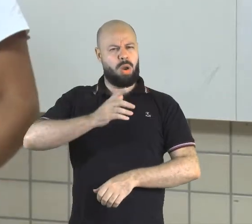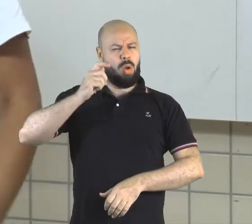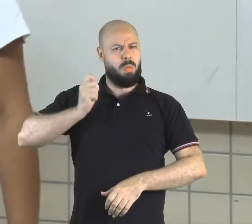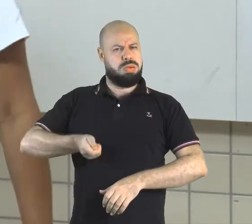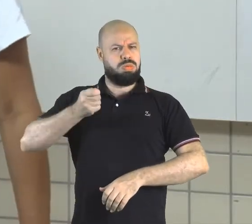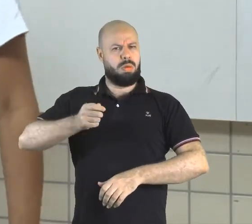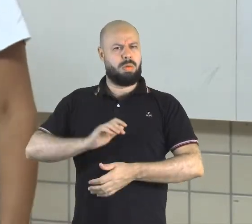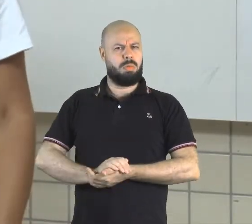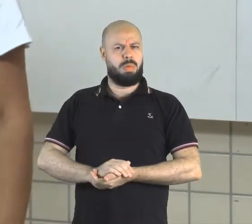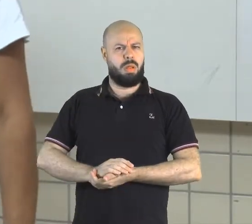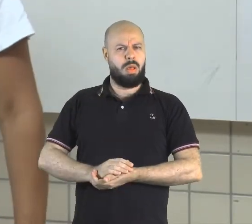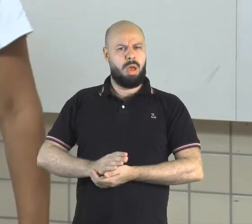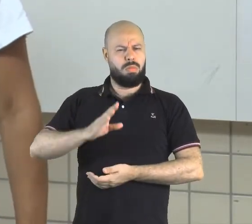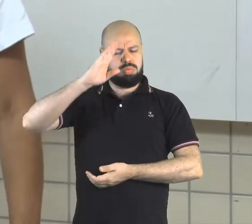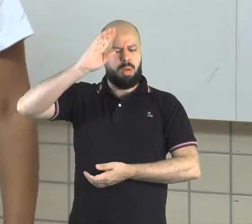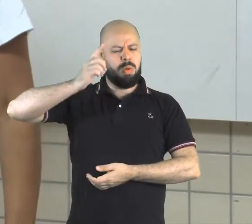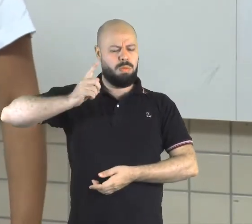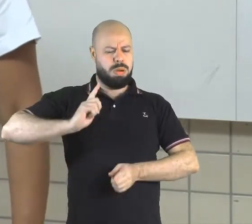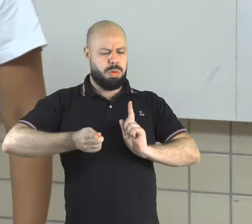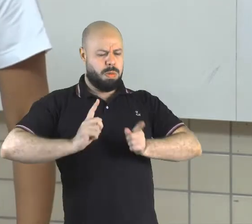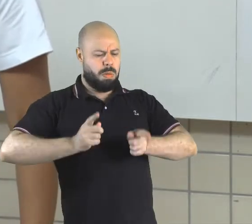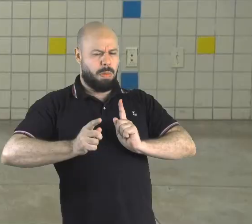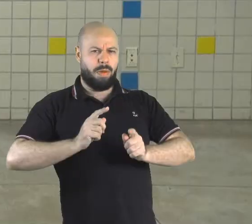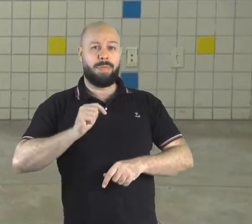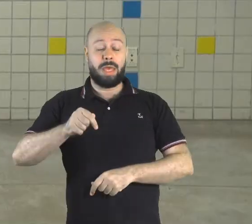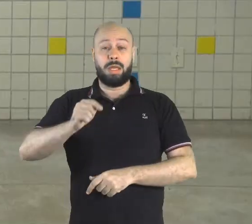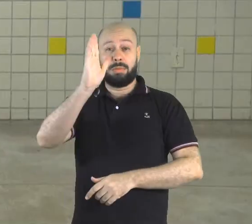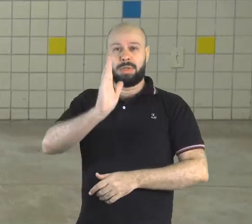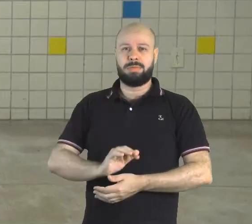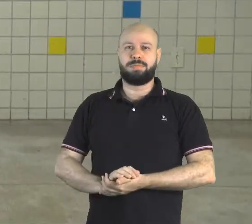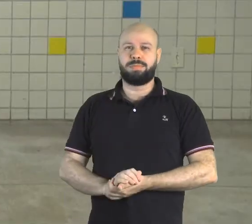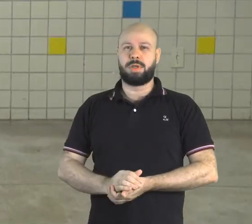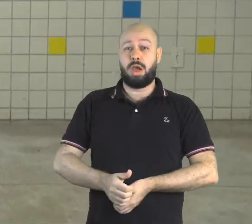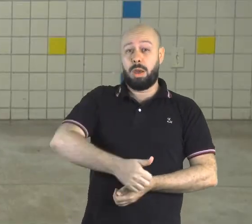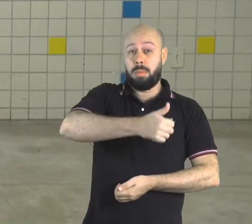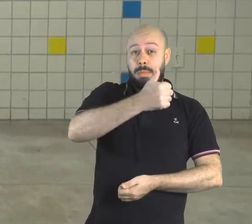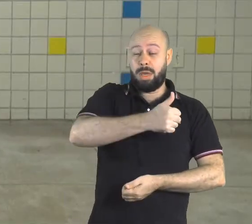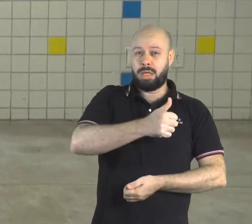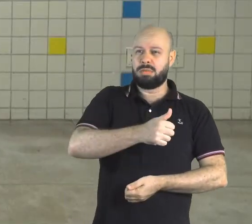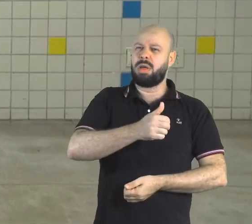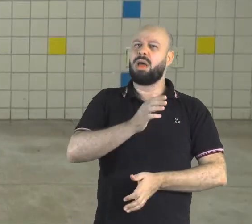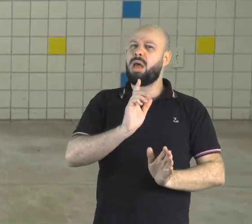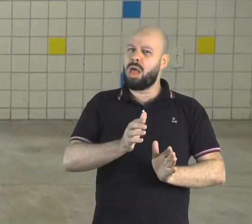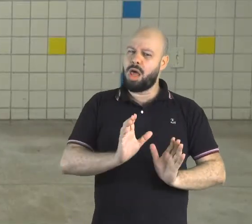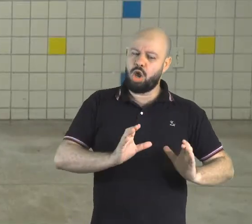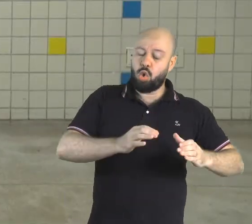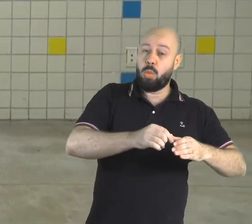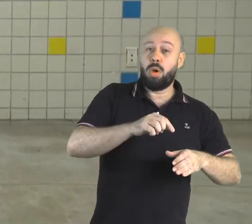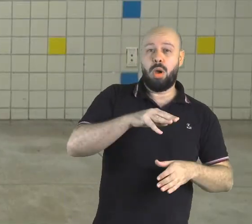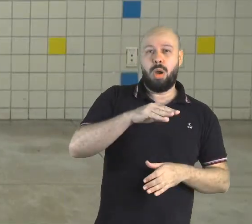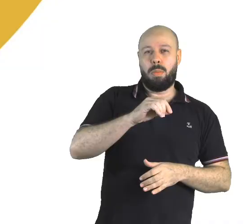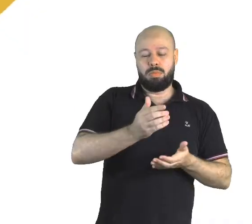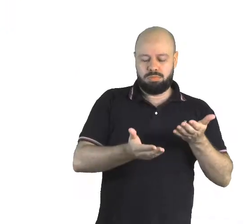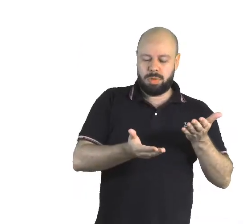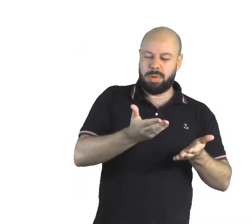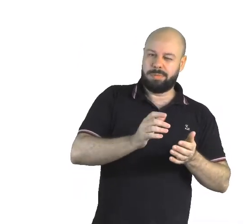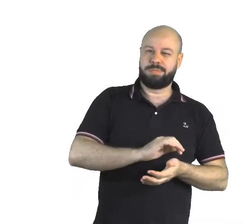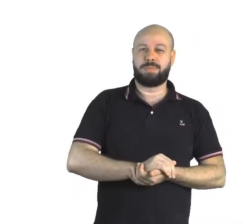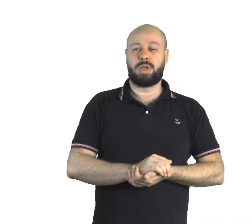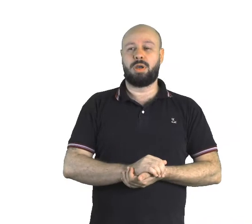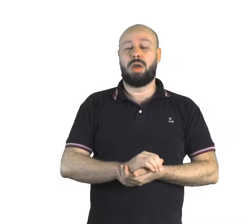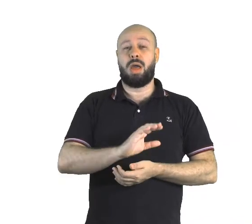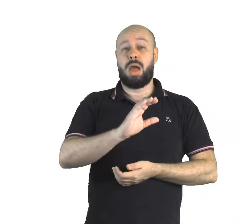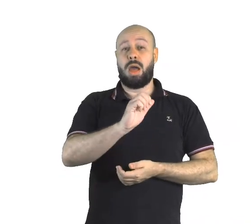para administrar o nosso território. O primeiro presidente era da chamada linha moderada, Humberto